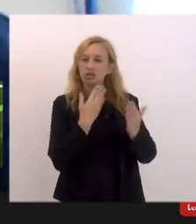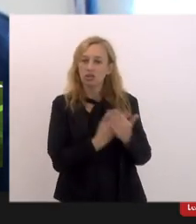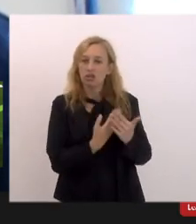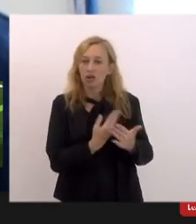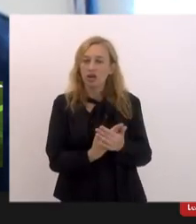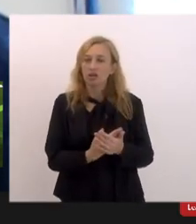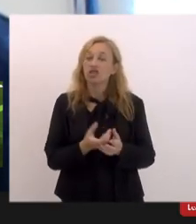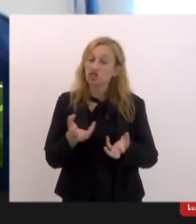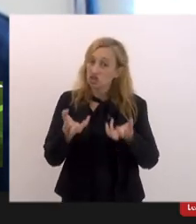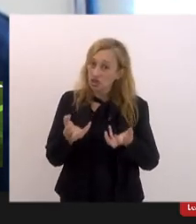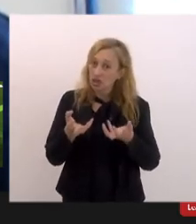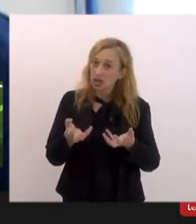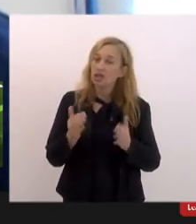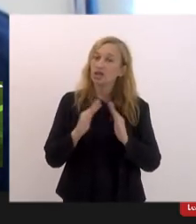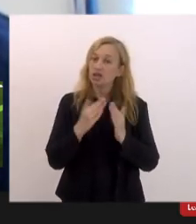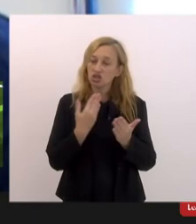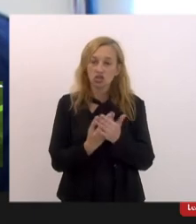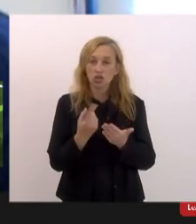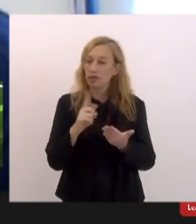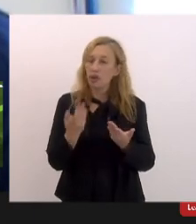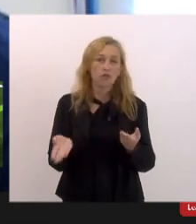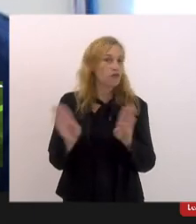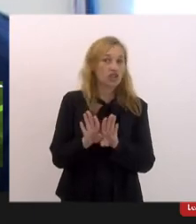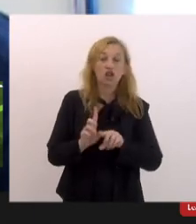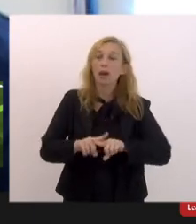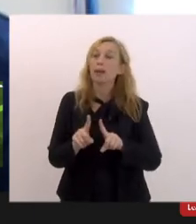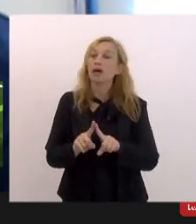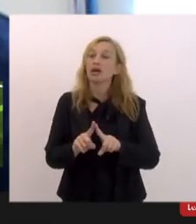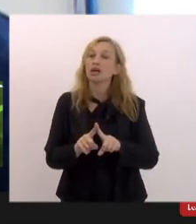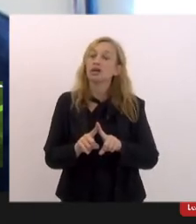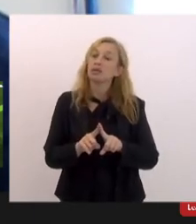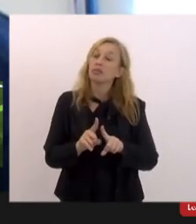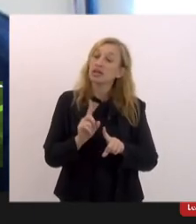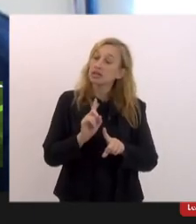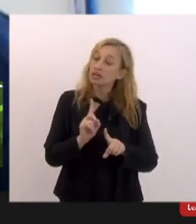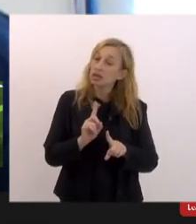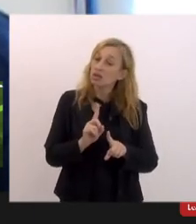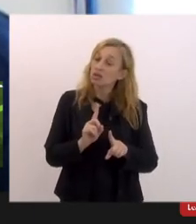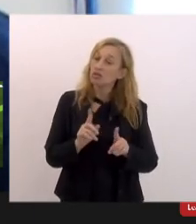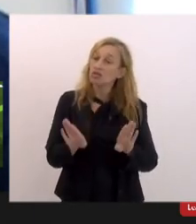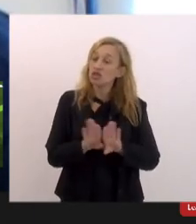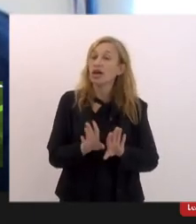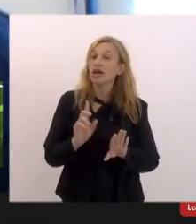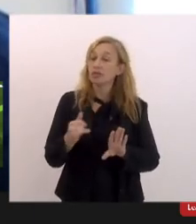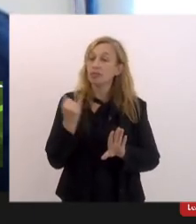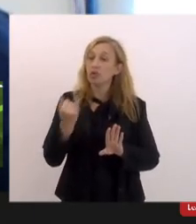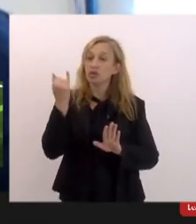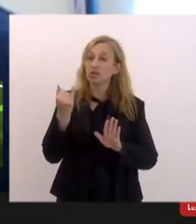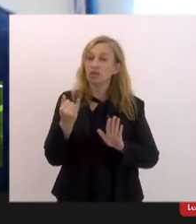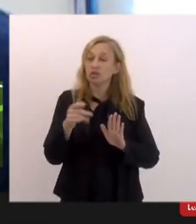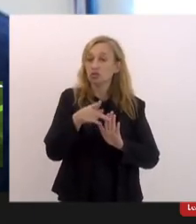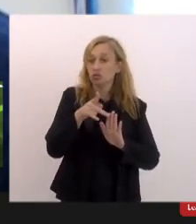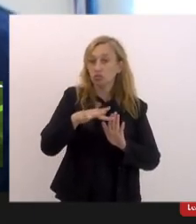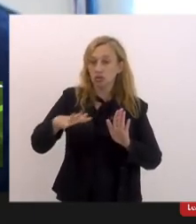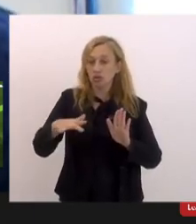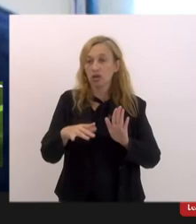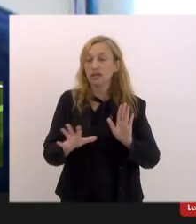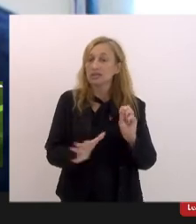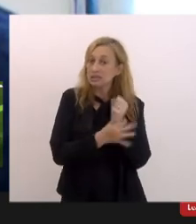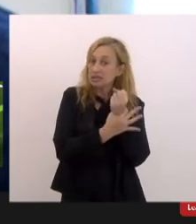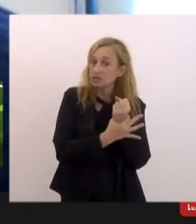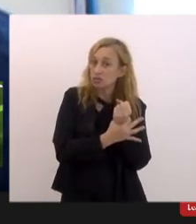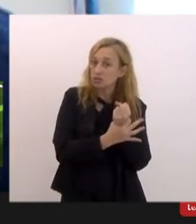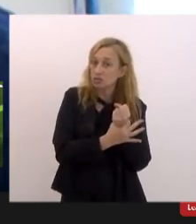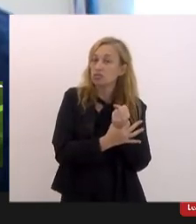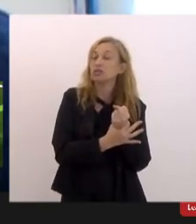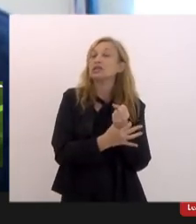A gente quer que as escolas não fechem. Para as escolas não fecharem, é importante que os protocolos sejam seguros e